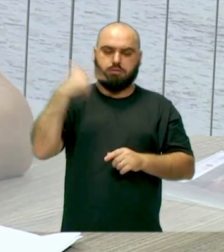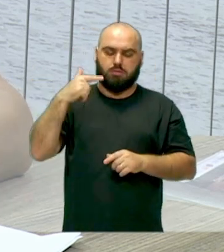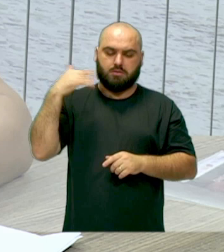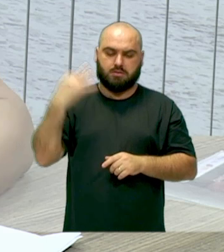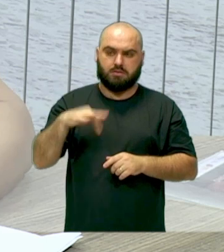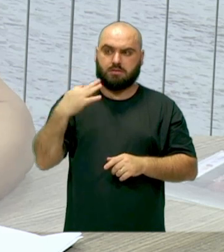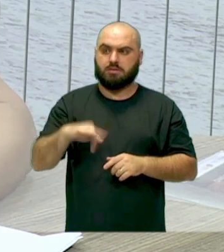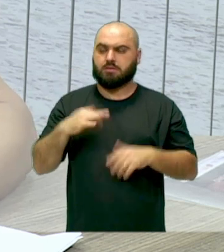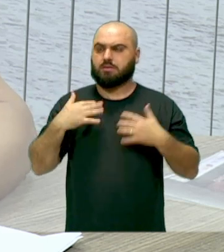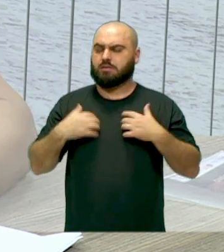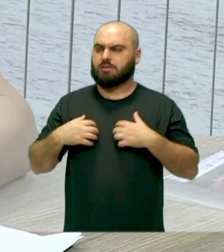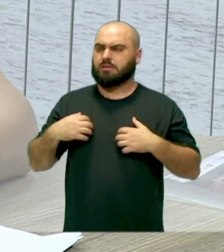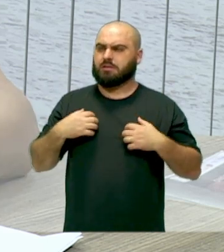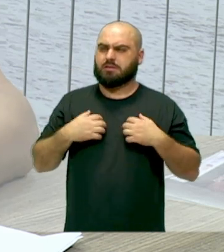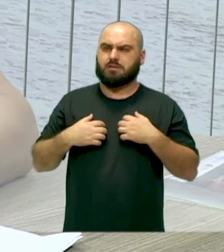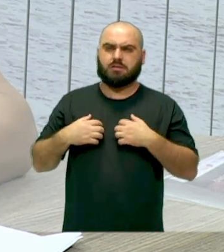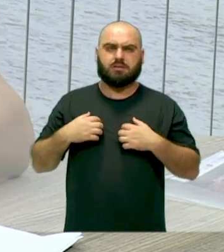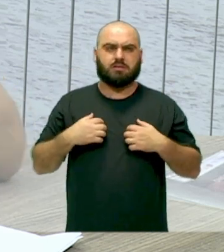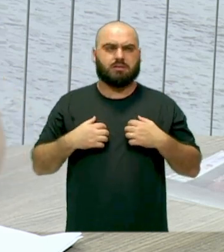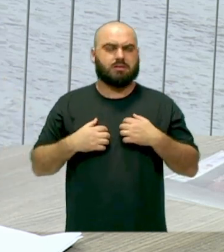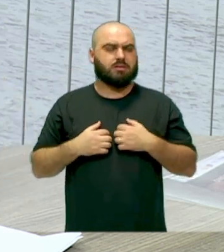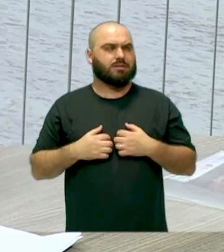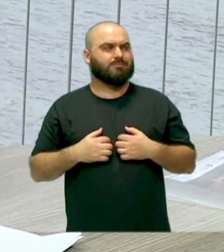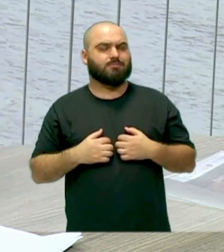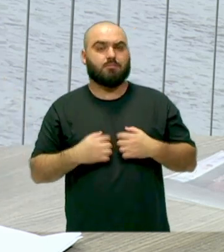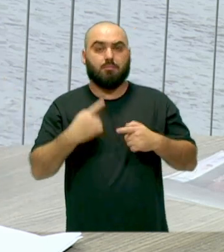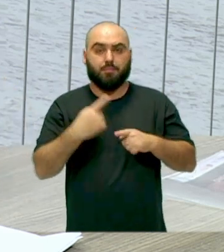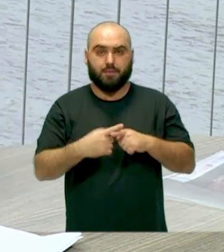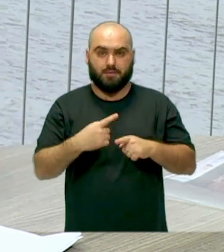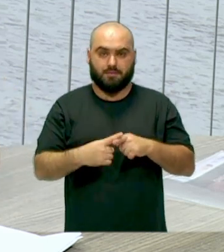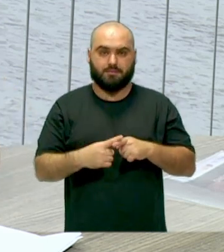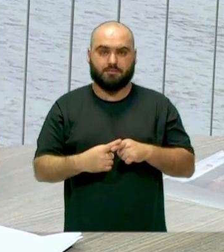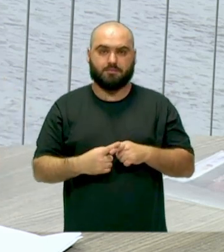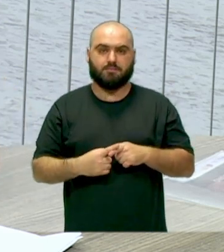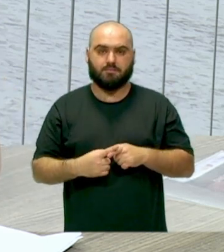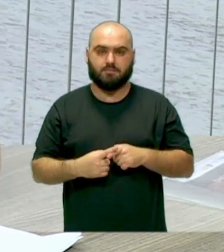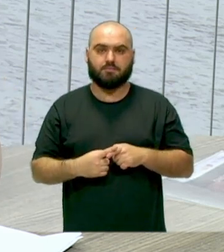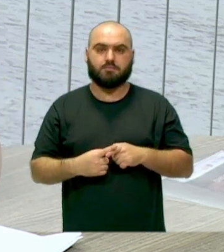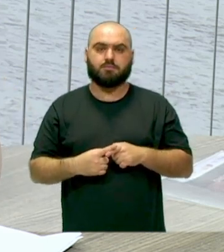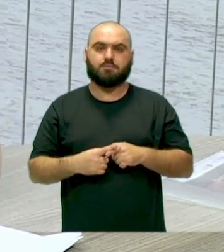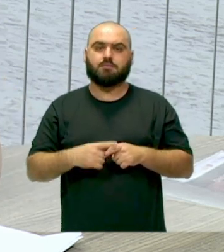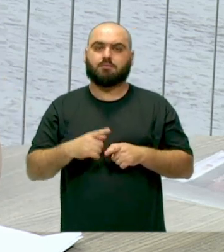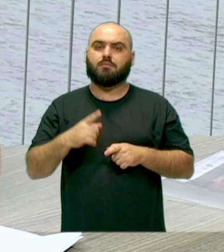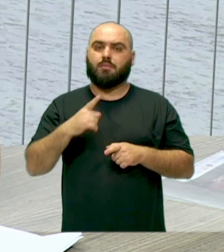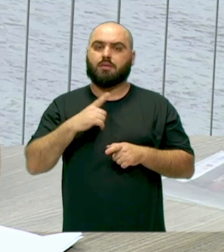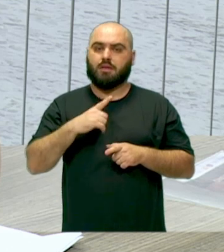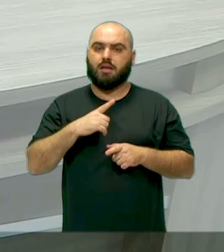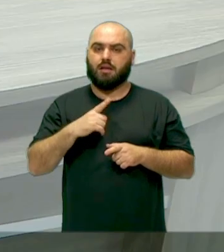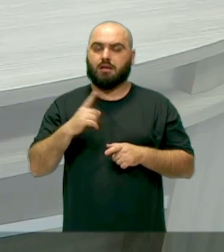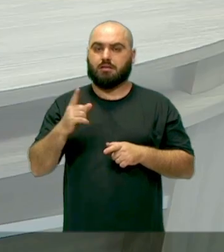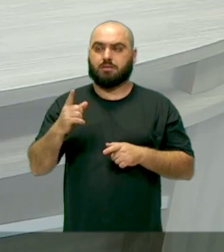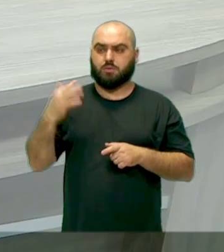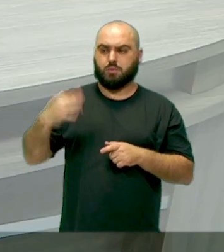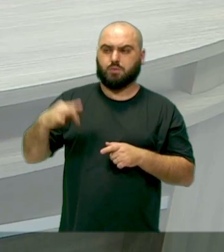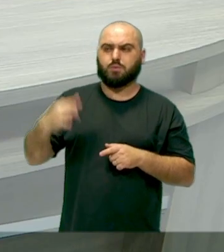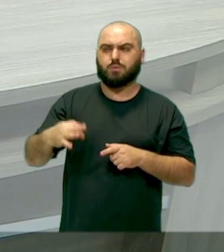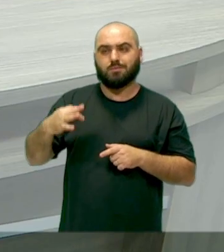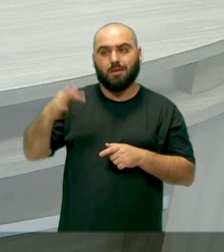naquela pessoa. Porque as nossas feridas, elas ainda são muito abertas.